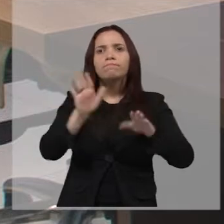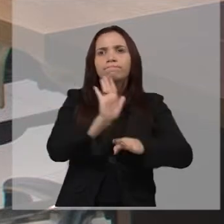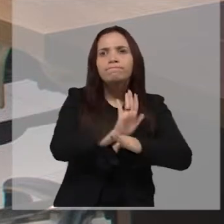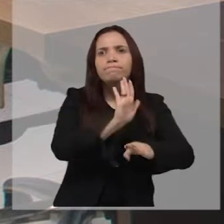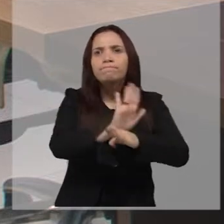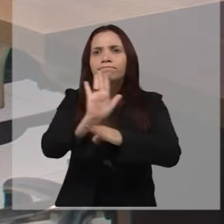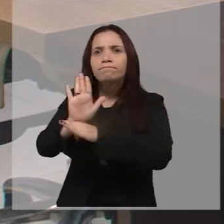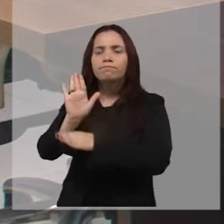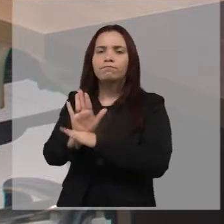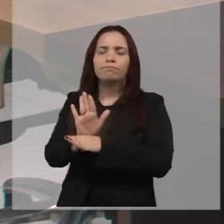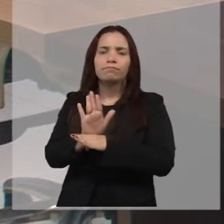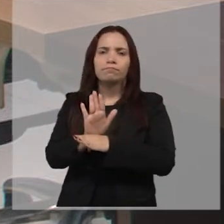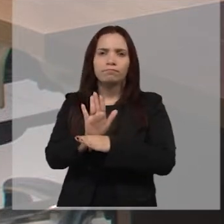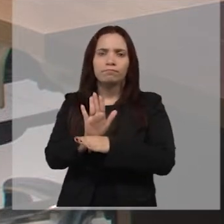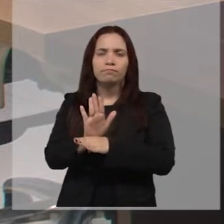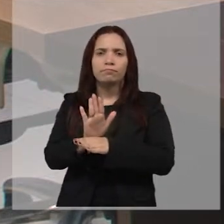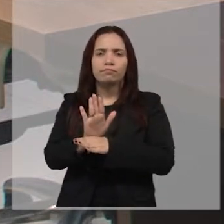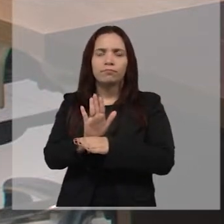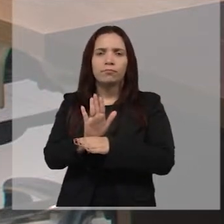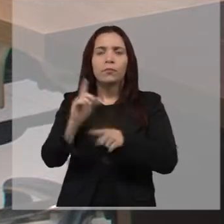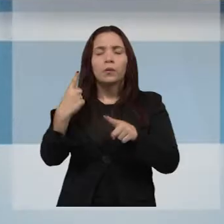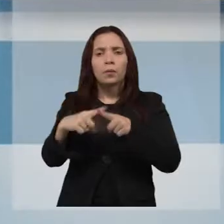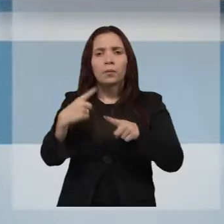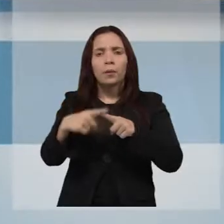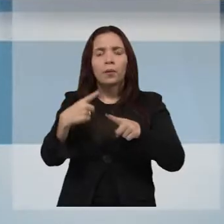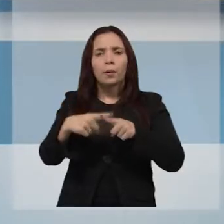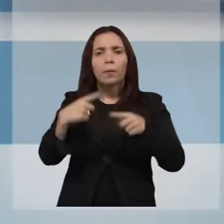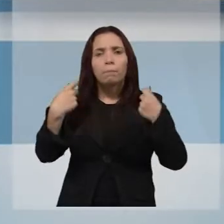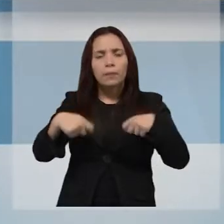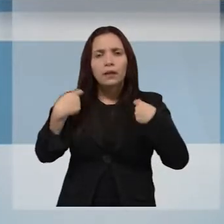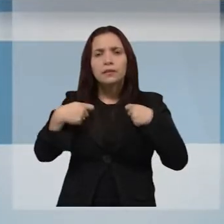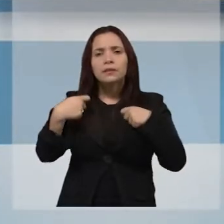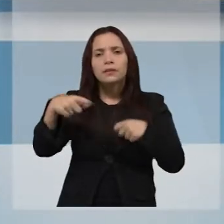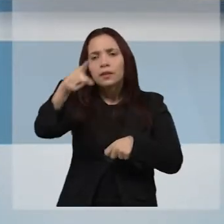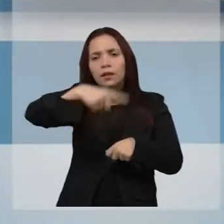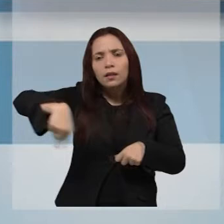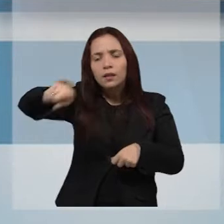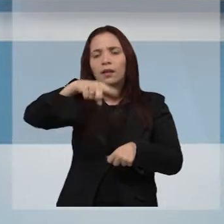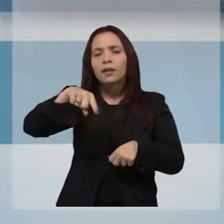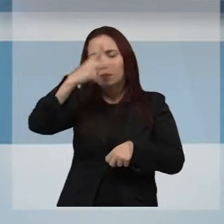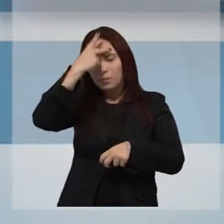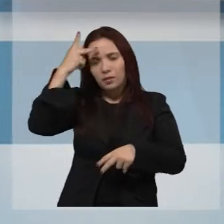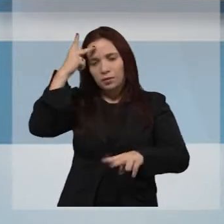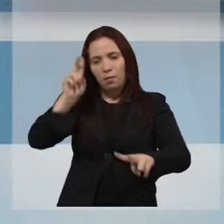levar a sua colaboração para que essas pessoas que estão lá